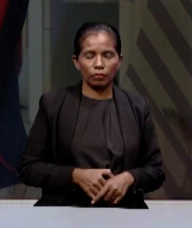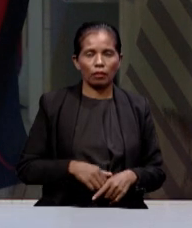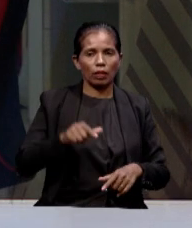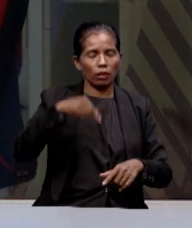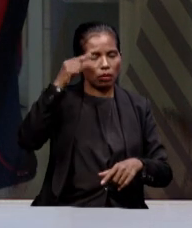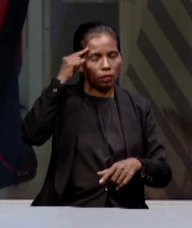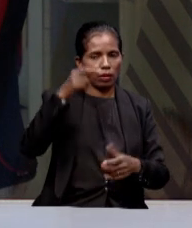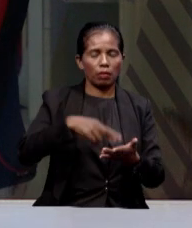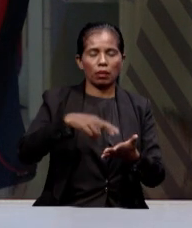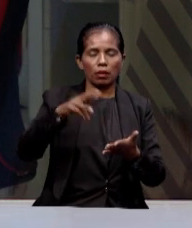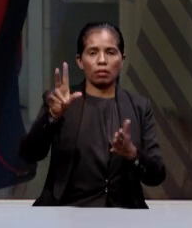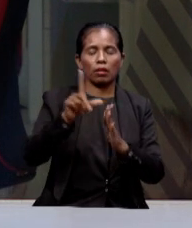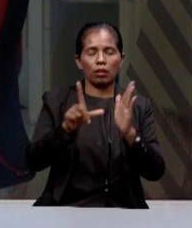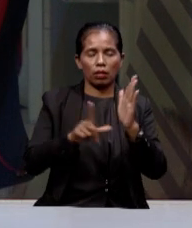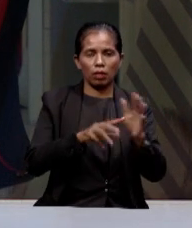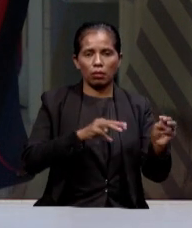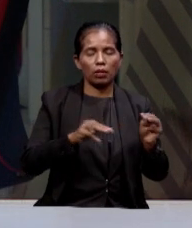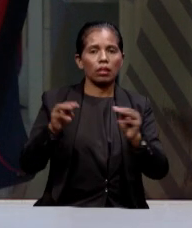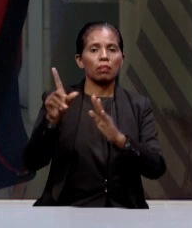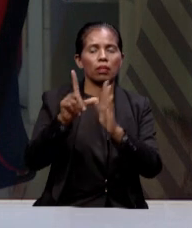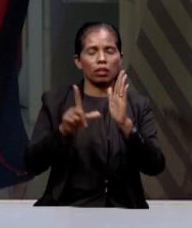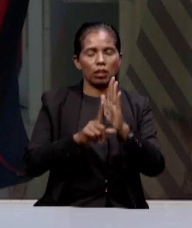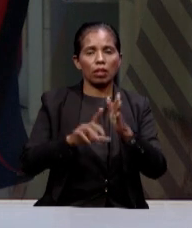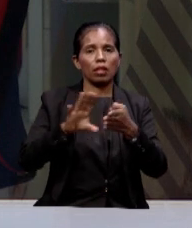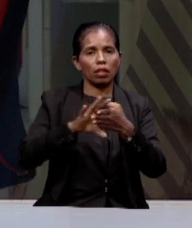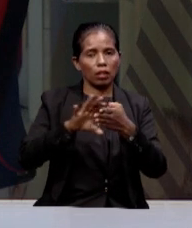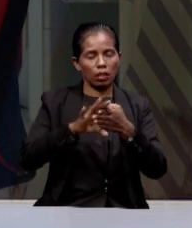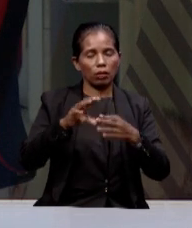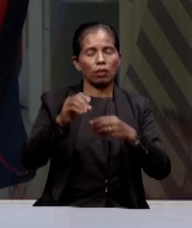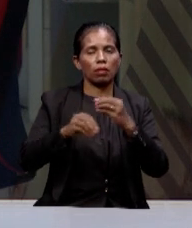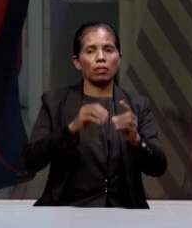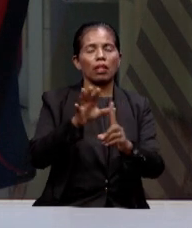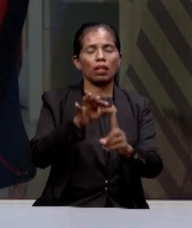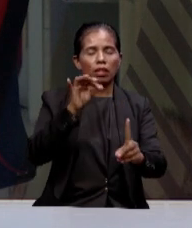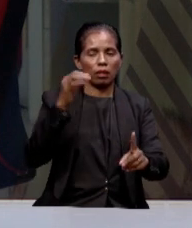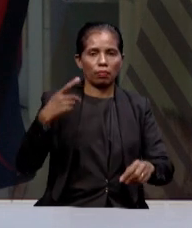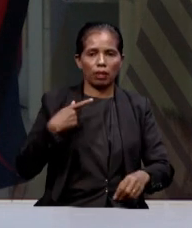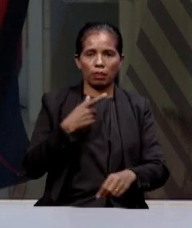Governo aprova alteração do projeto de lei eleitoral com a eleição parlamentar.